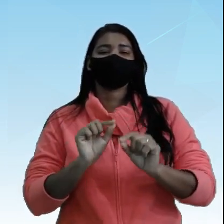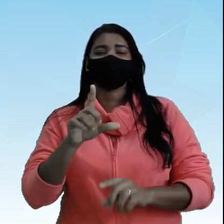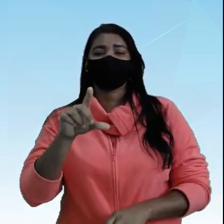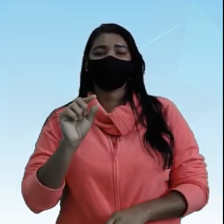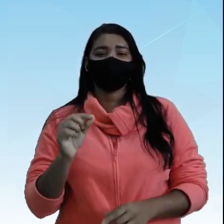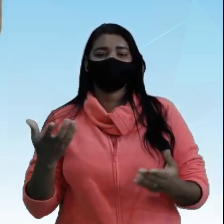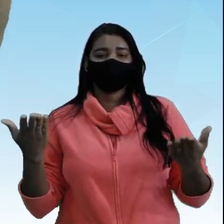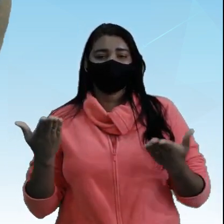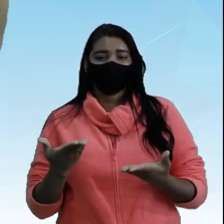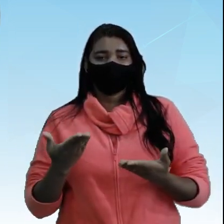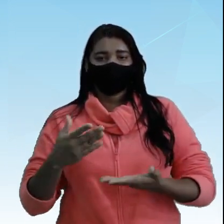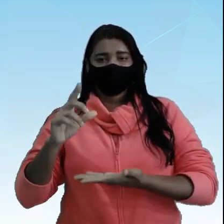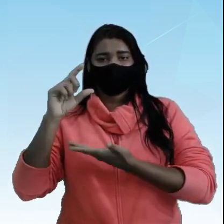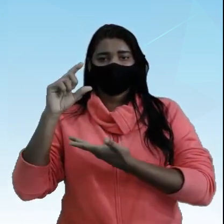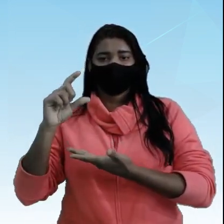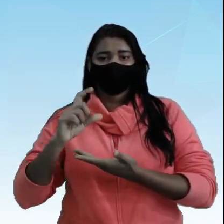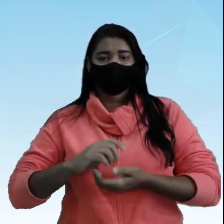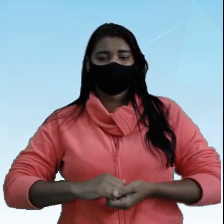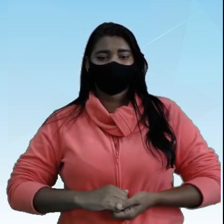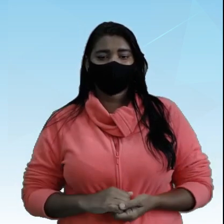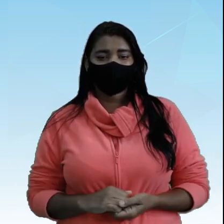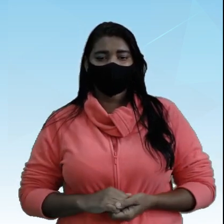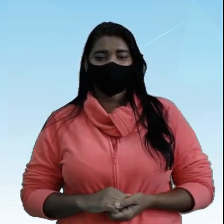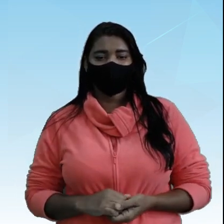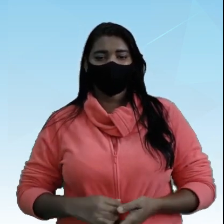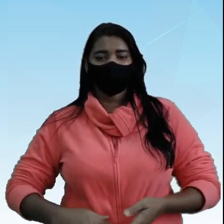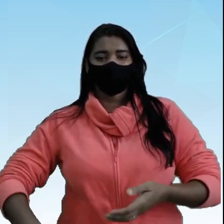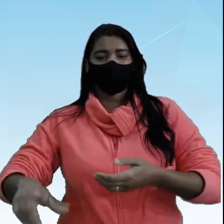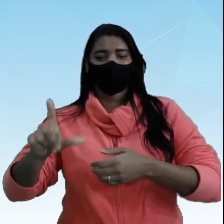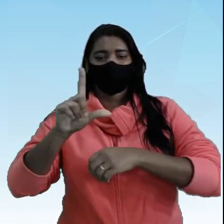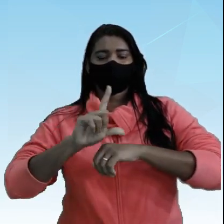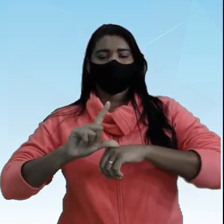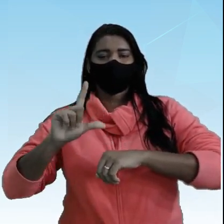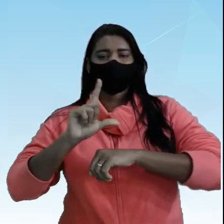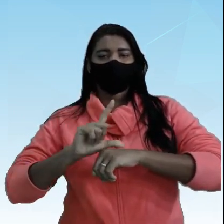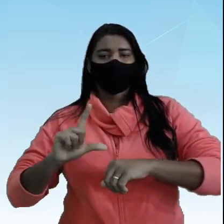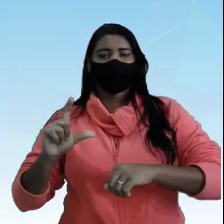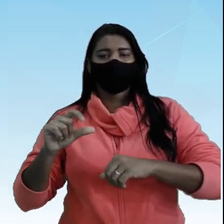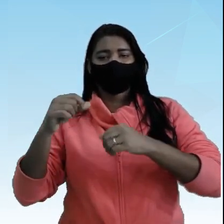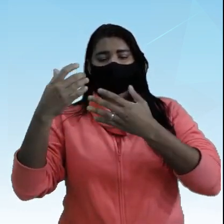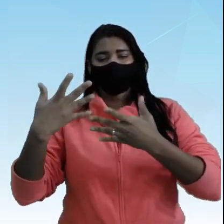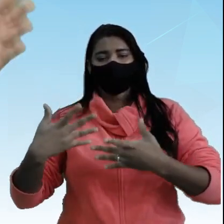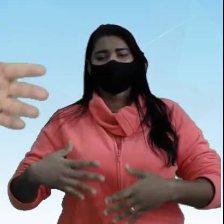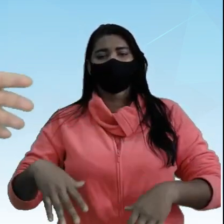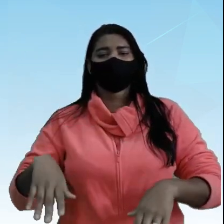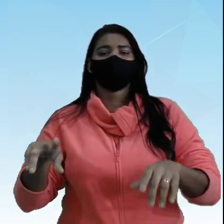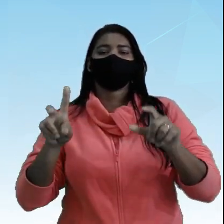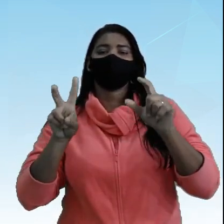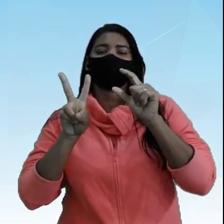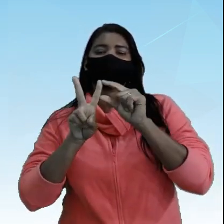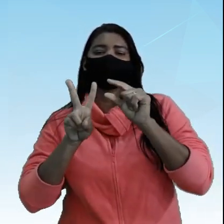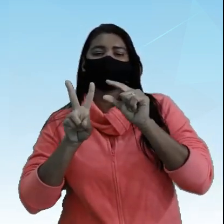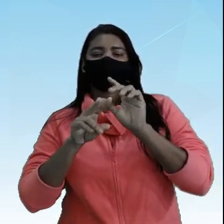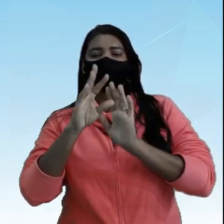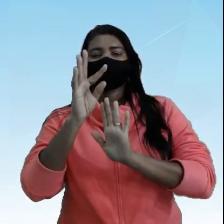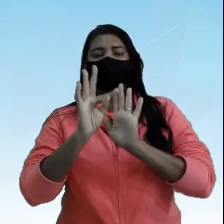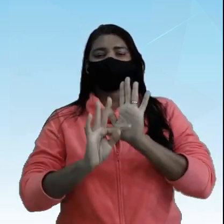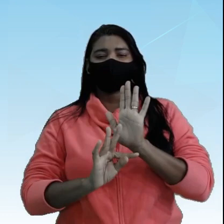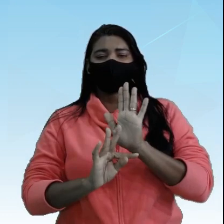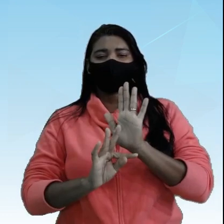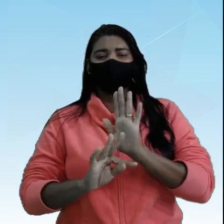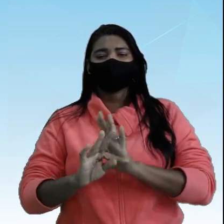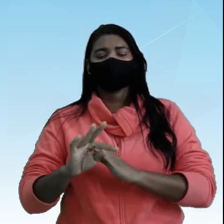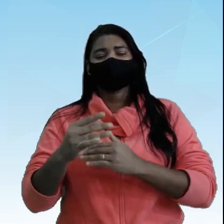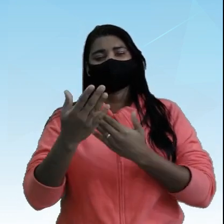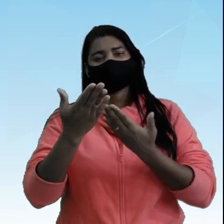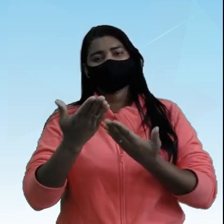Escolhemos as palavras, o léxico, certo? Então, as palavras daquele texto. Lembrar